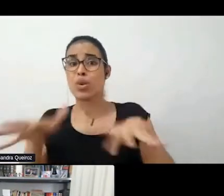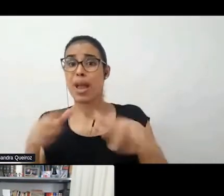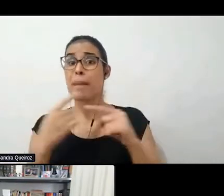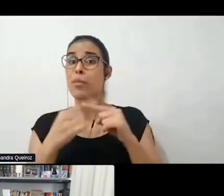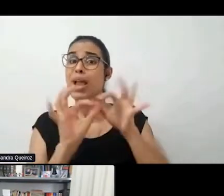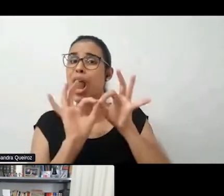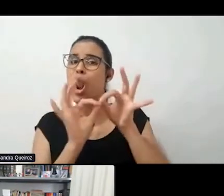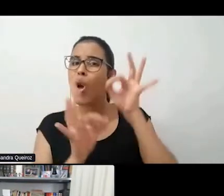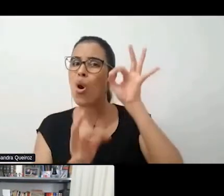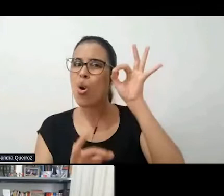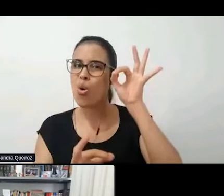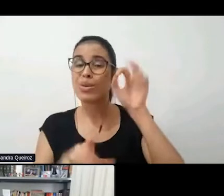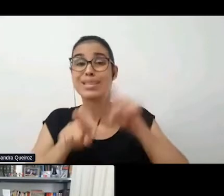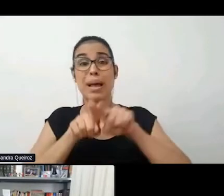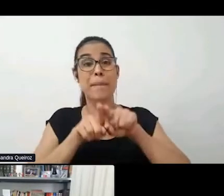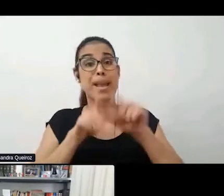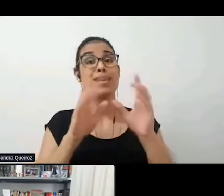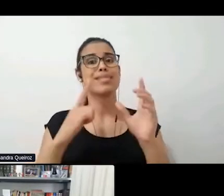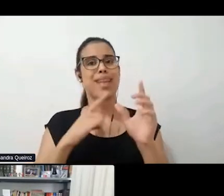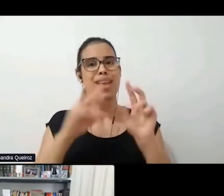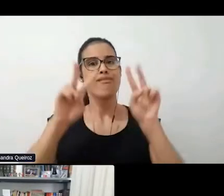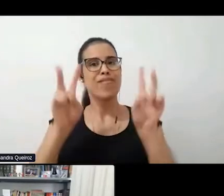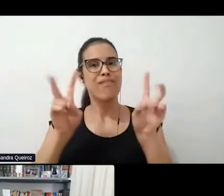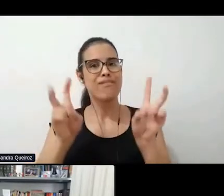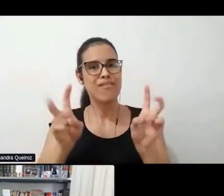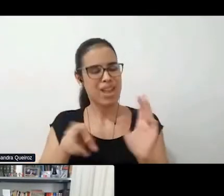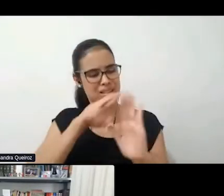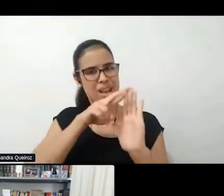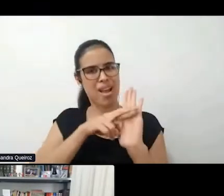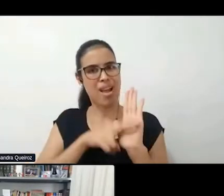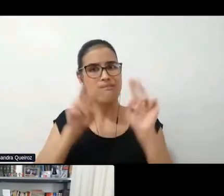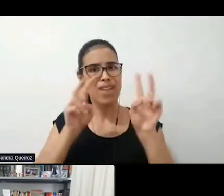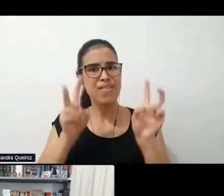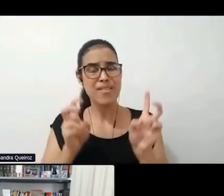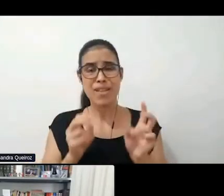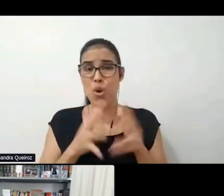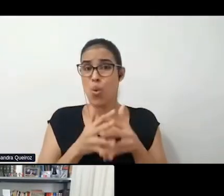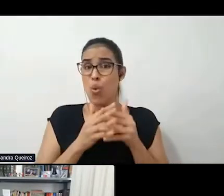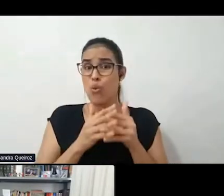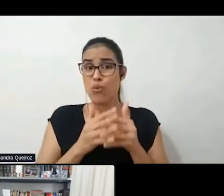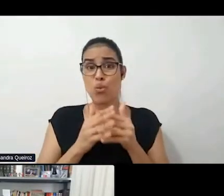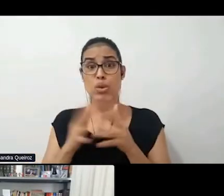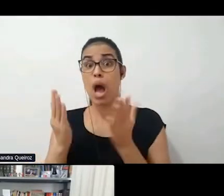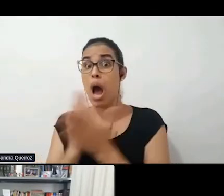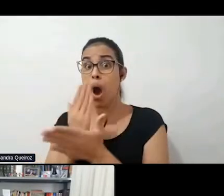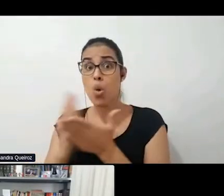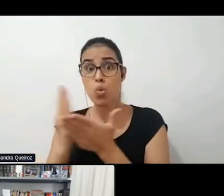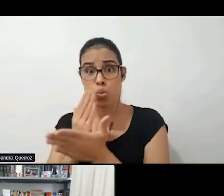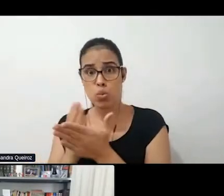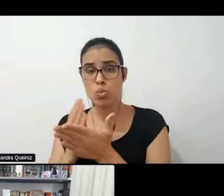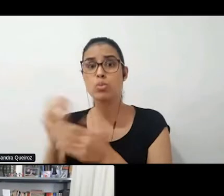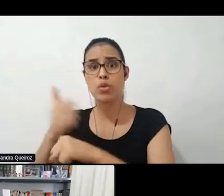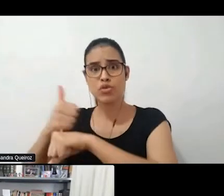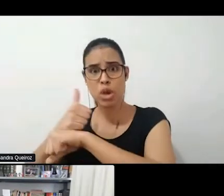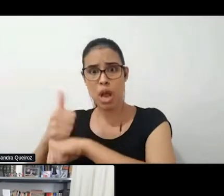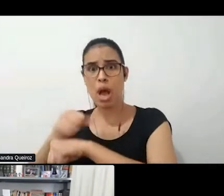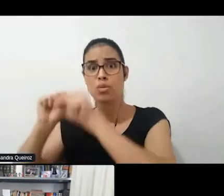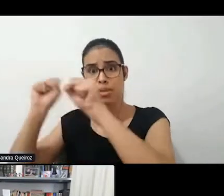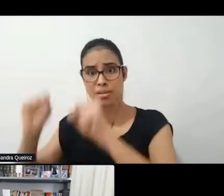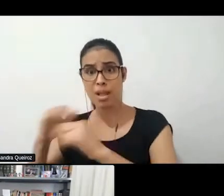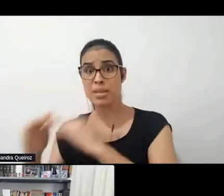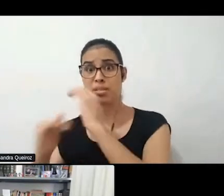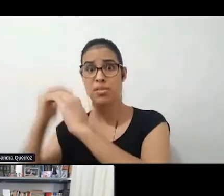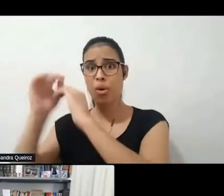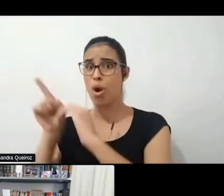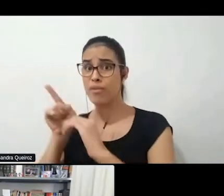confundem, e assim, já desenvolvedores confessaram para mim, cara, eu já tentei ler e eu não consigo, porque tem